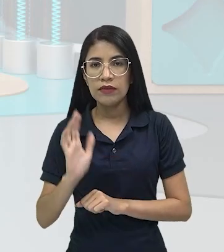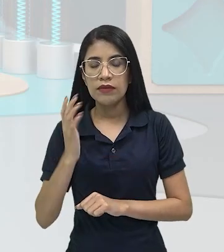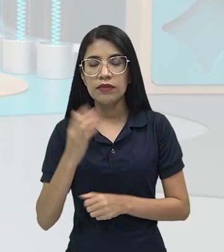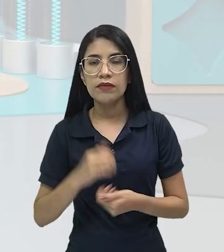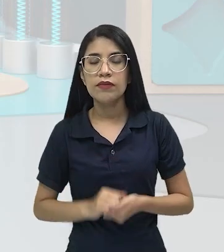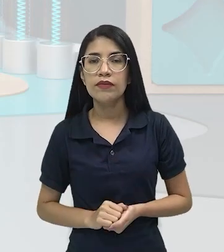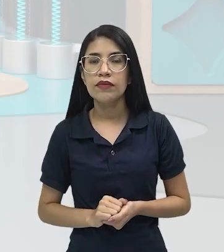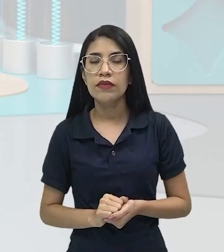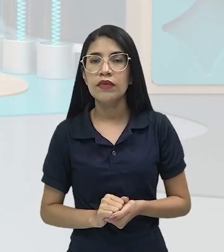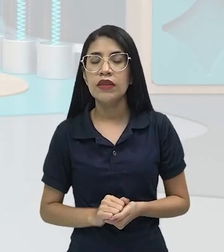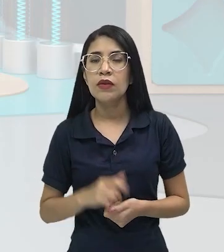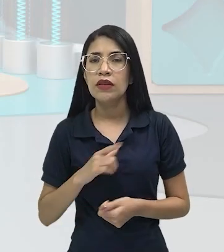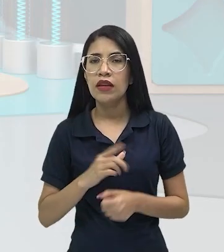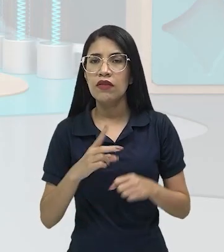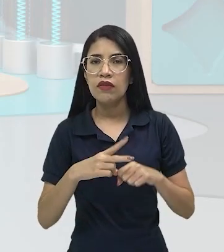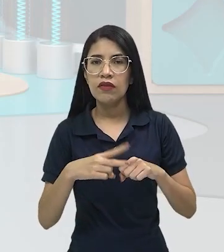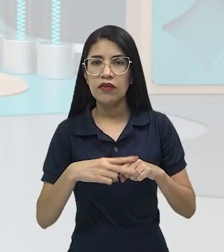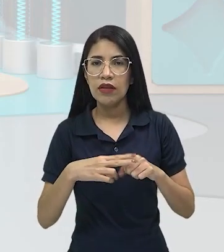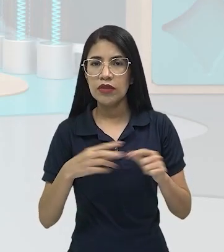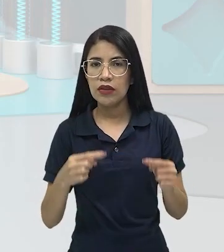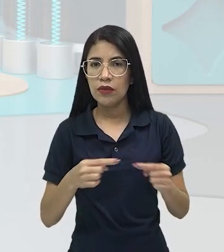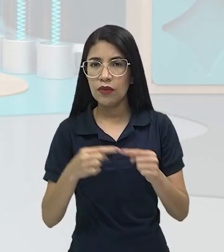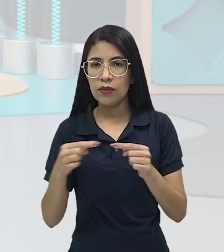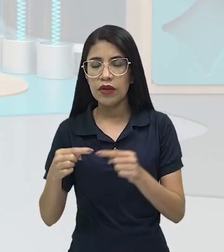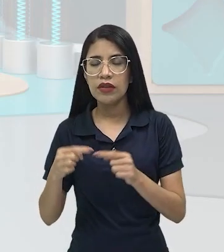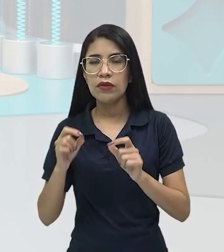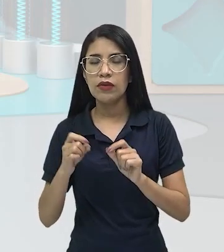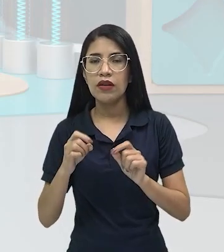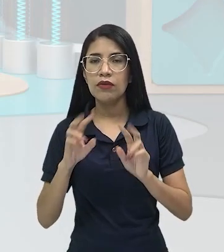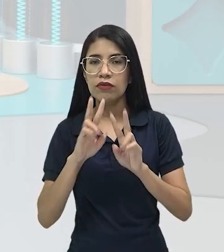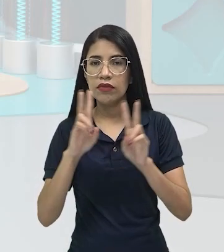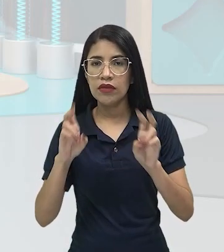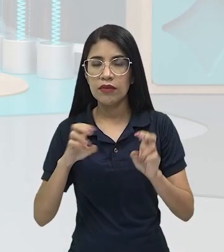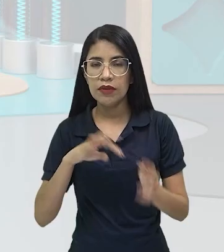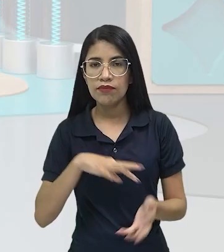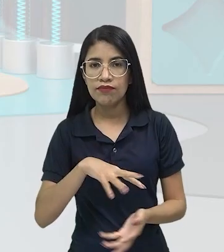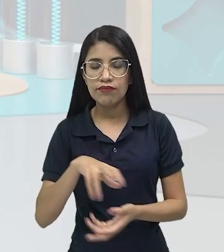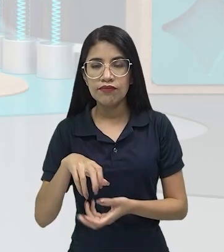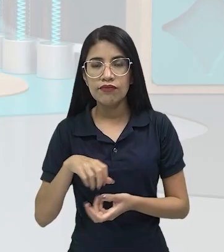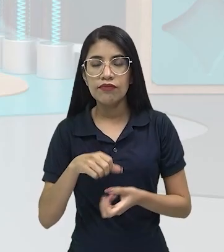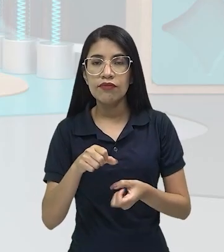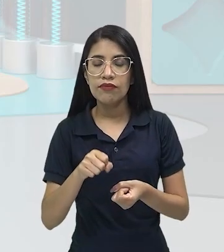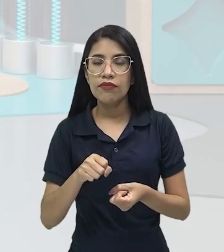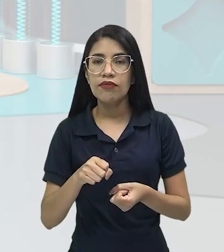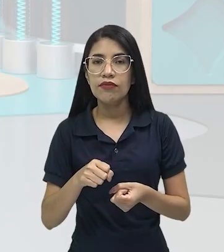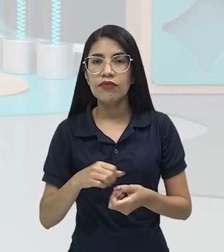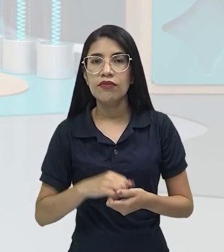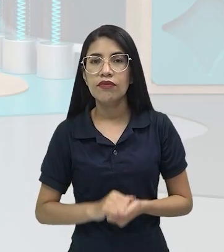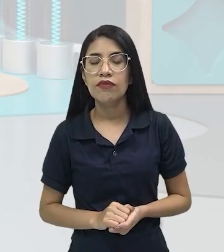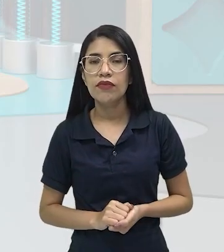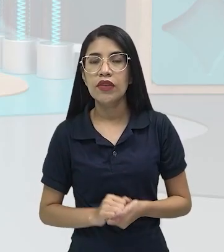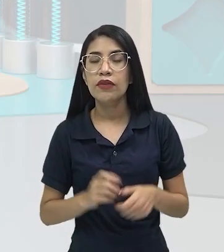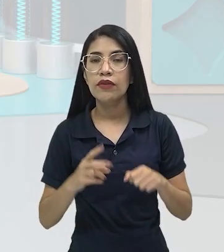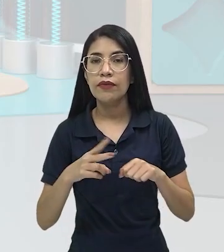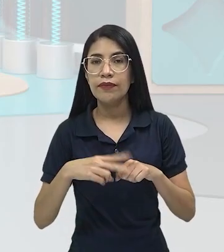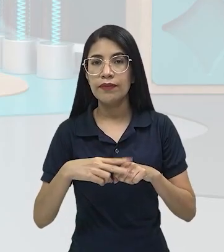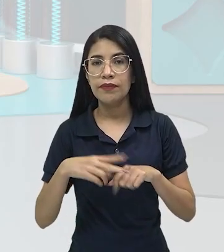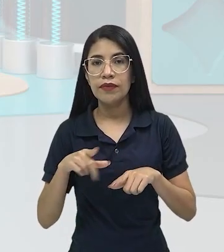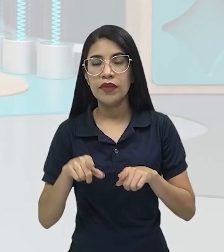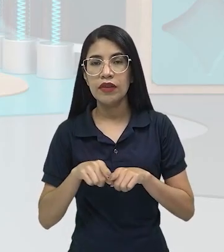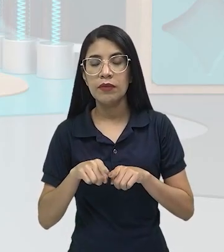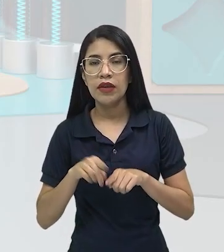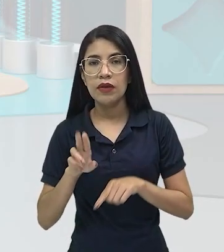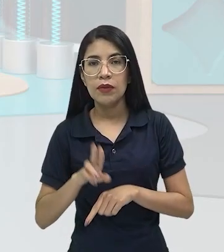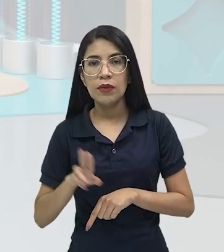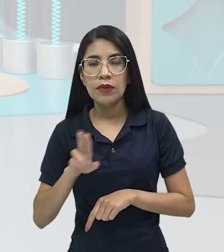os verbos muito bem aliados à matemática de sustentabilidade, né? É importante a gente entender isso, que os verbos também vão ser usados de